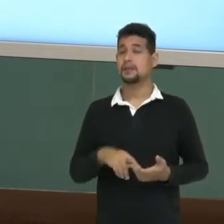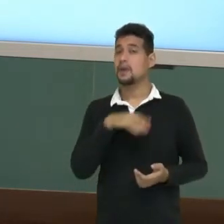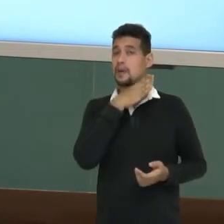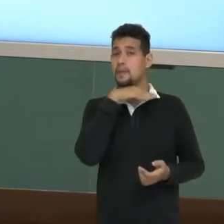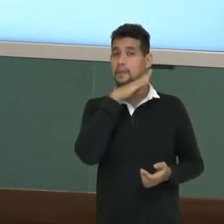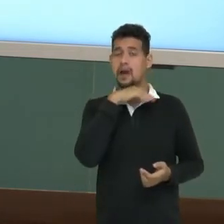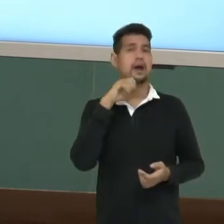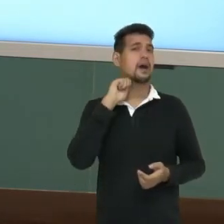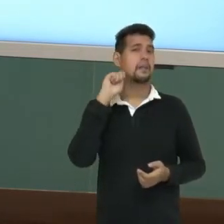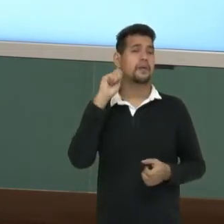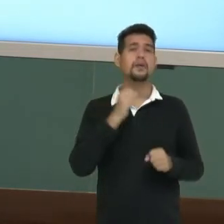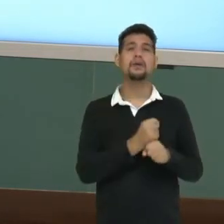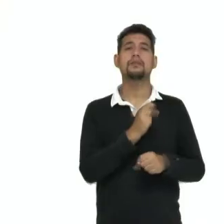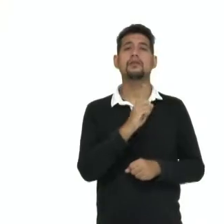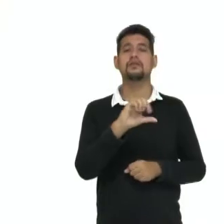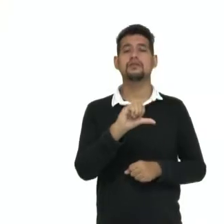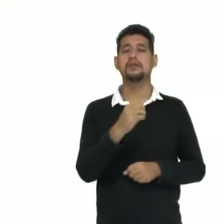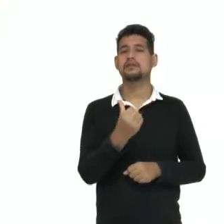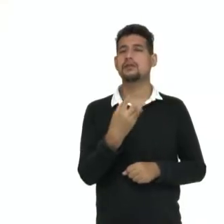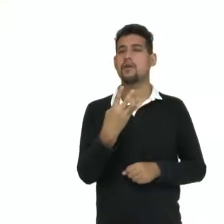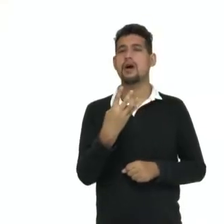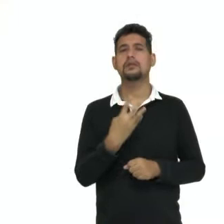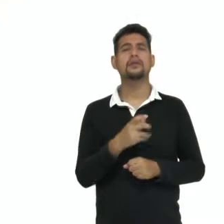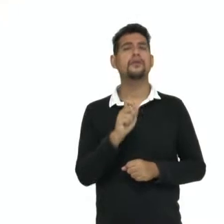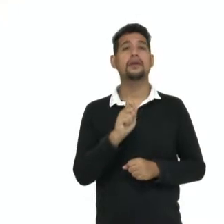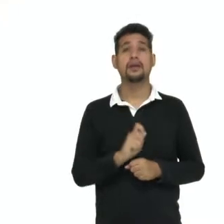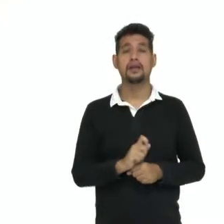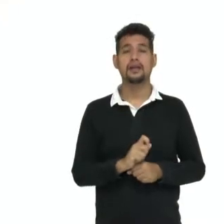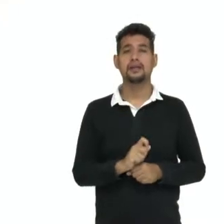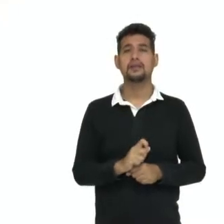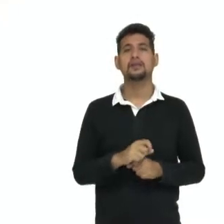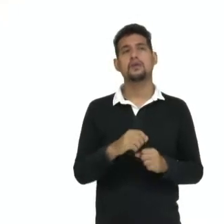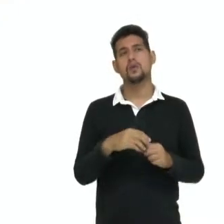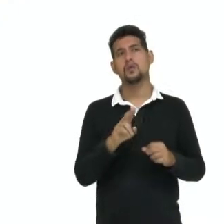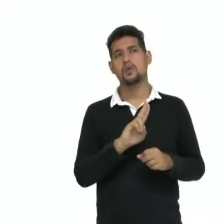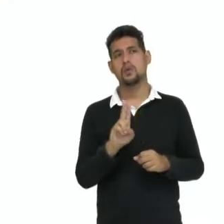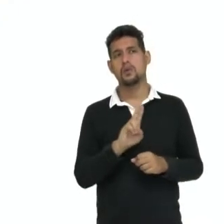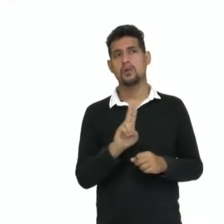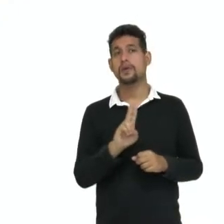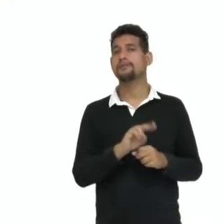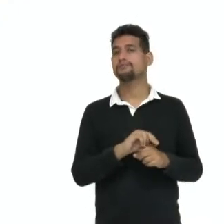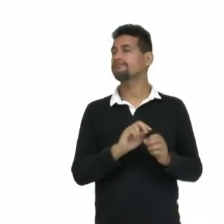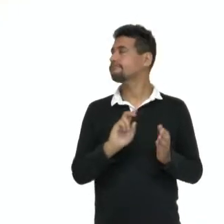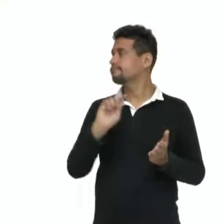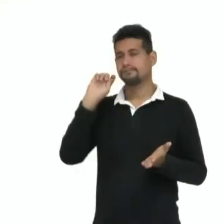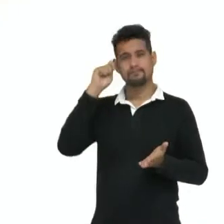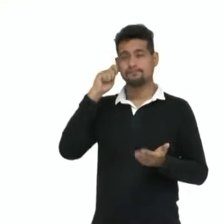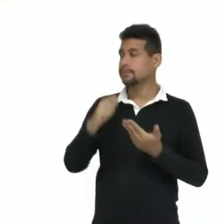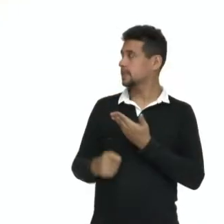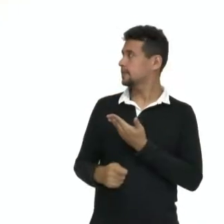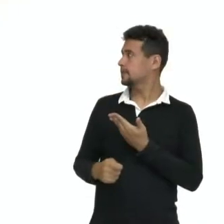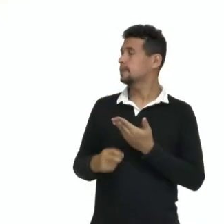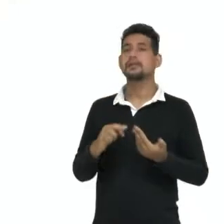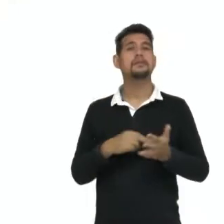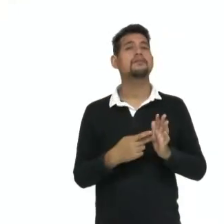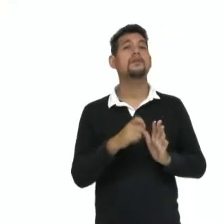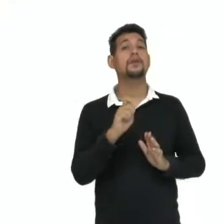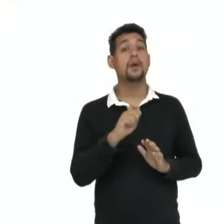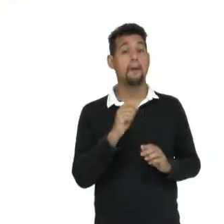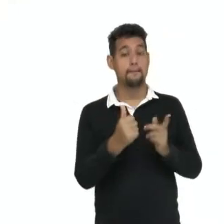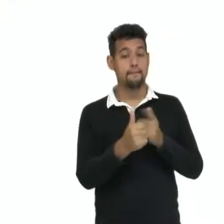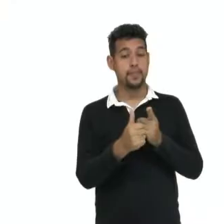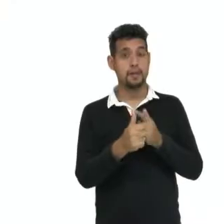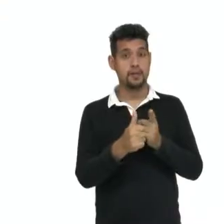de 1964 e colocou no poder o general Humberto de Alencar Castelo Branco. Esse aí vai ser nosso primeiro